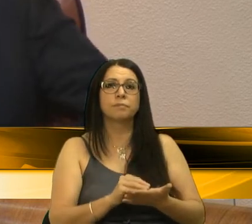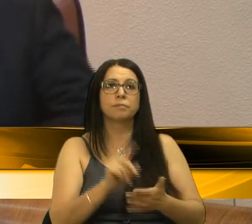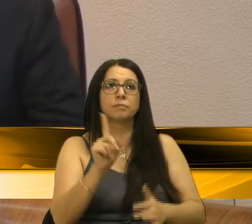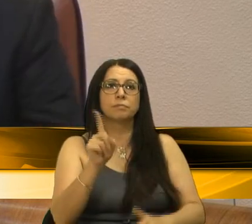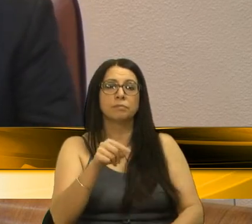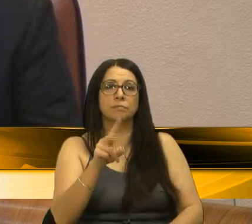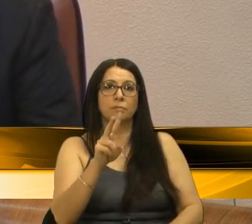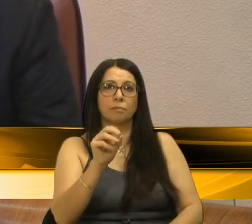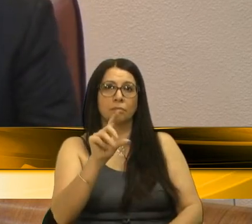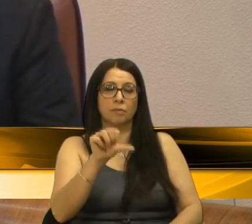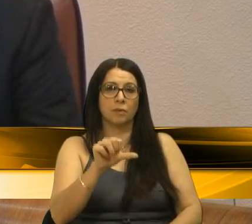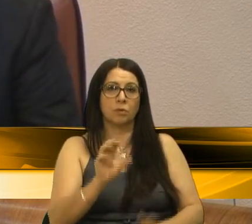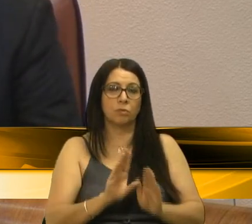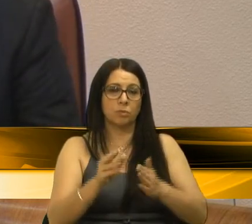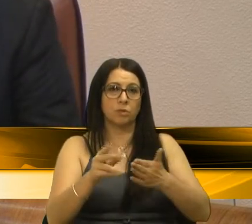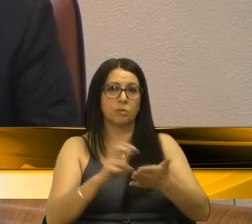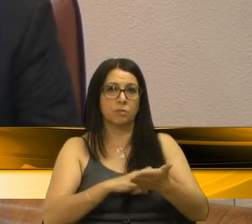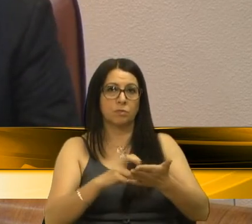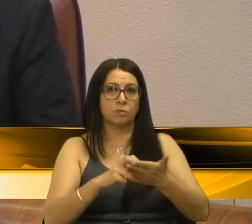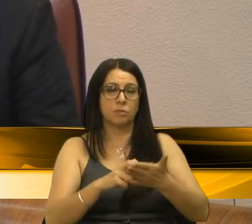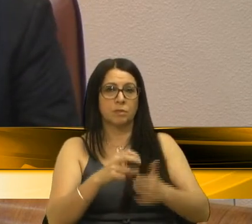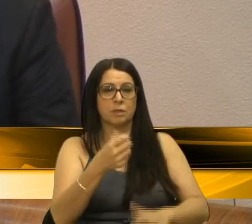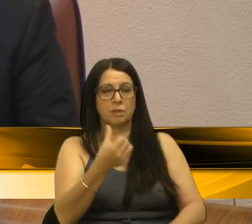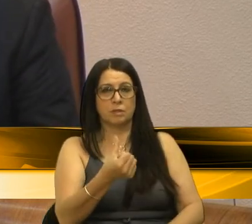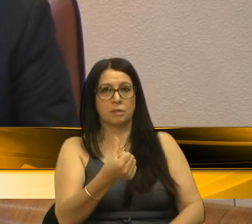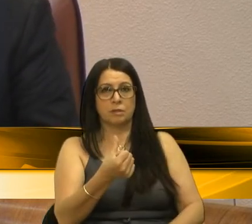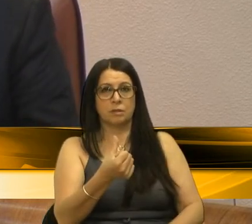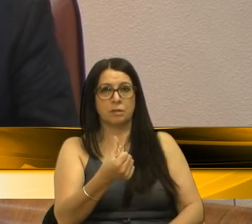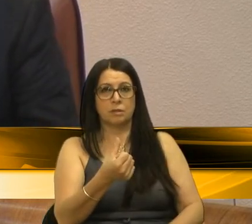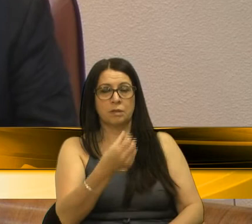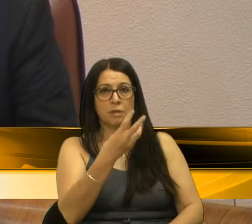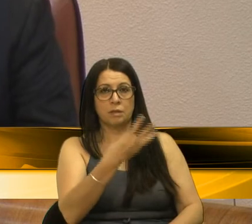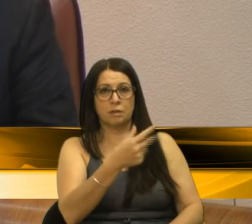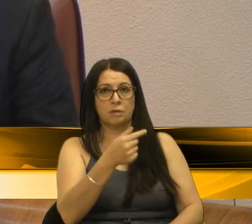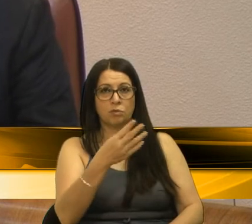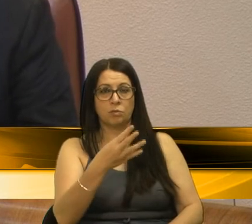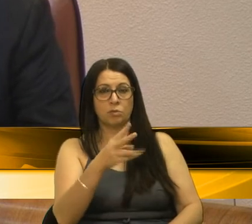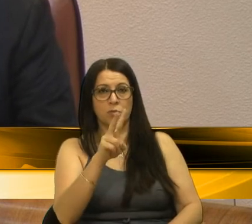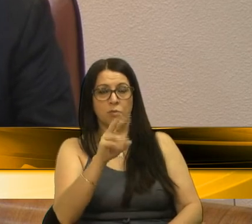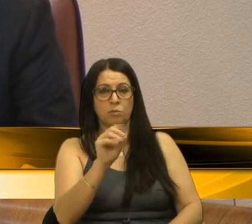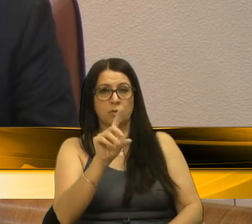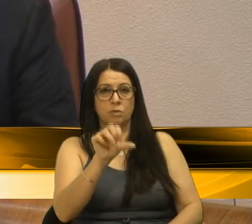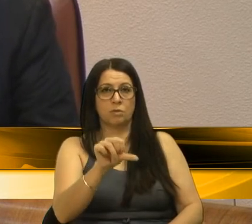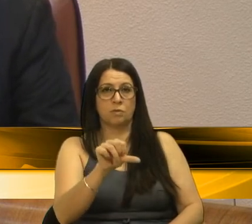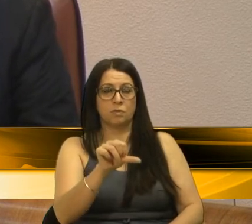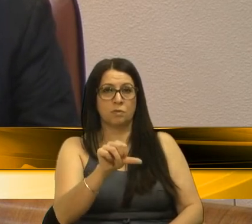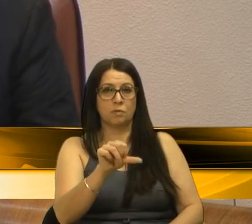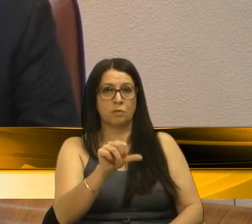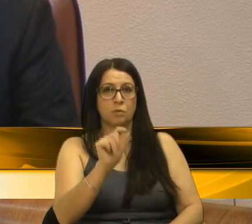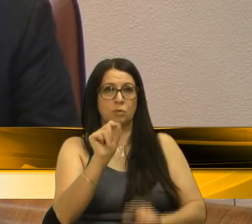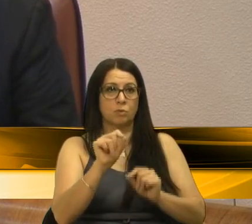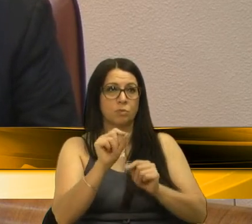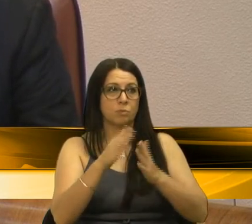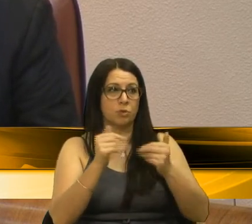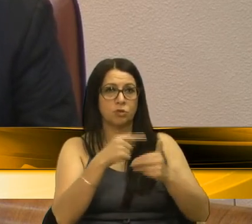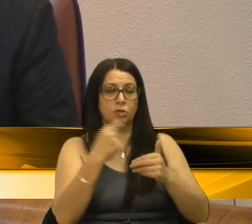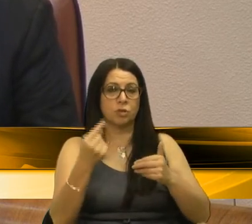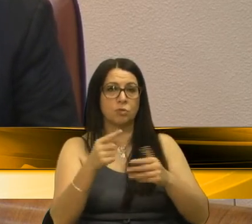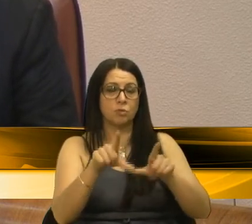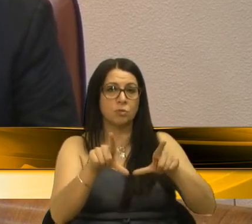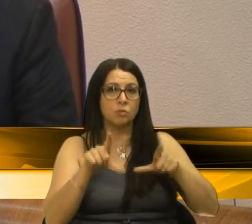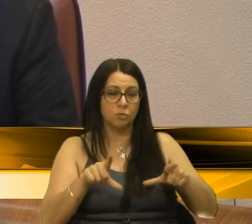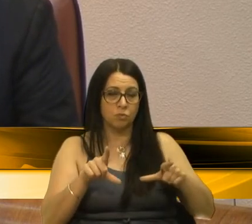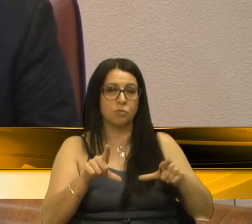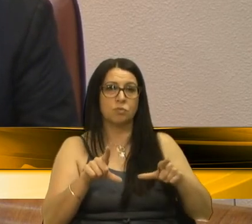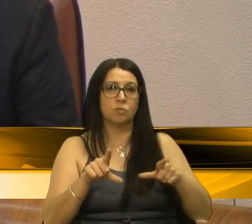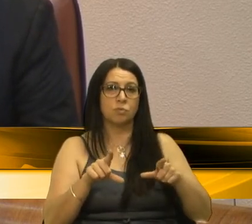/2019 da Comissão Processante, requerimento sem discussão, número 374/2019, solicitando a certidão